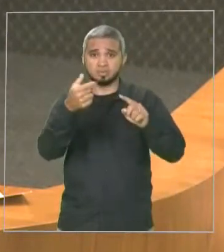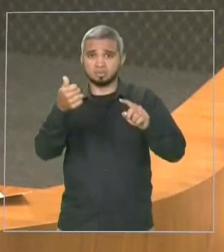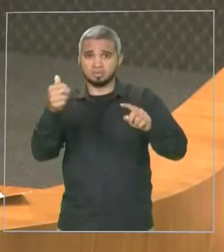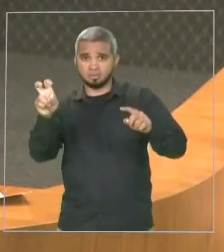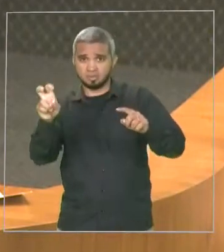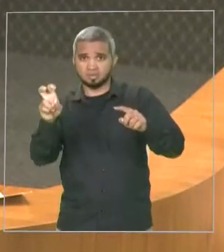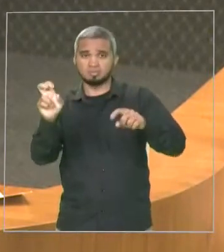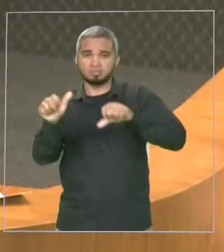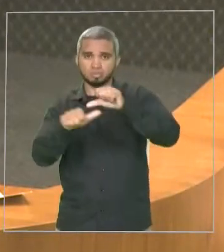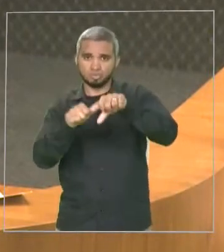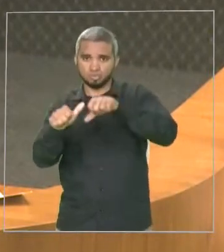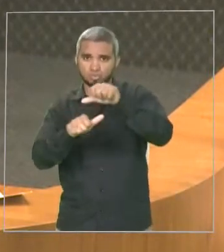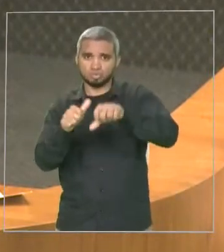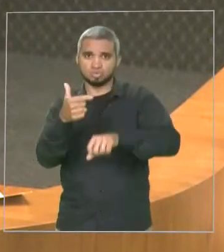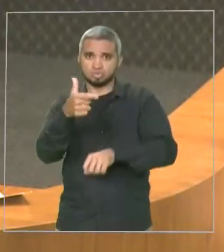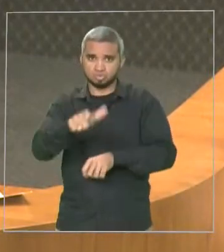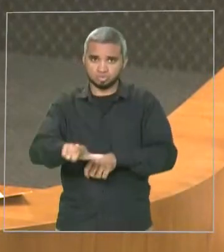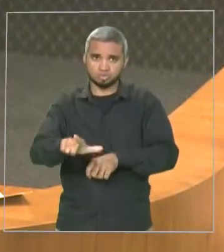para serviços de